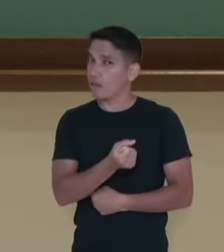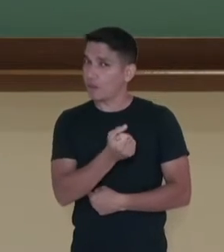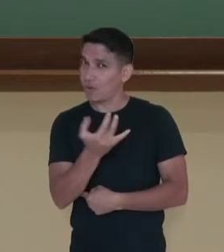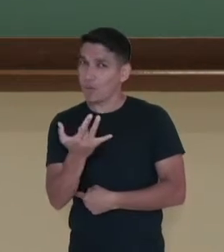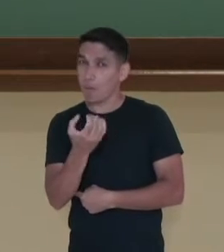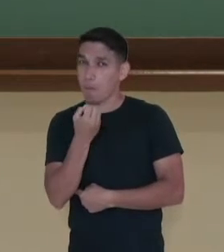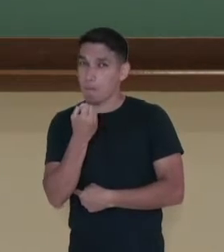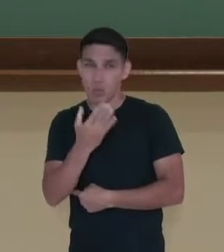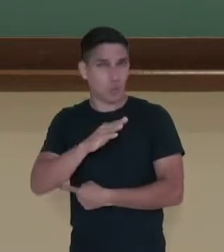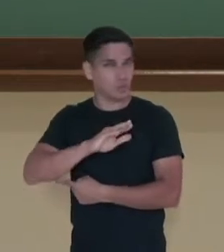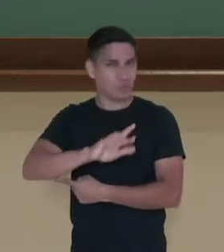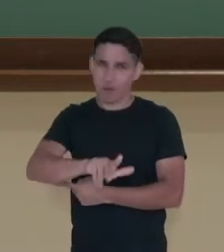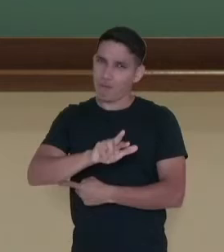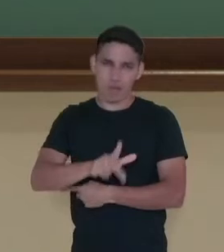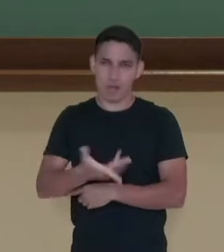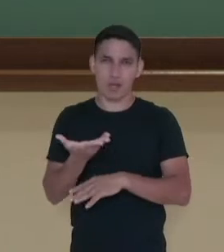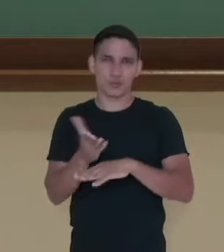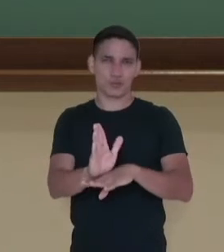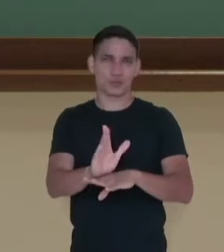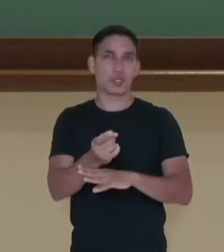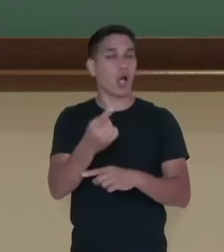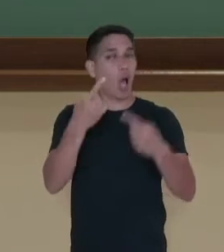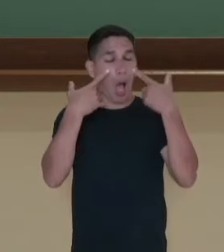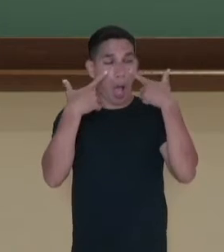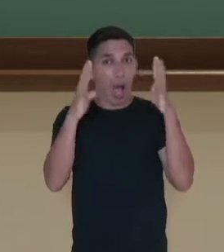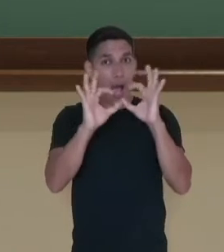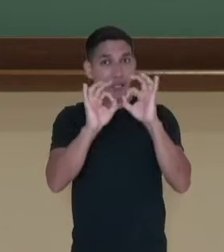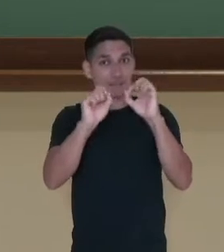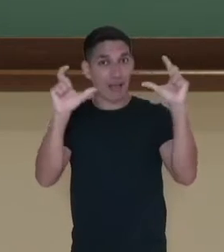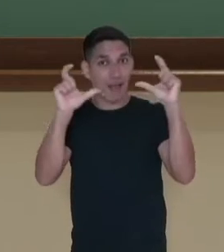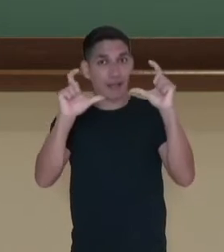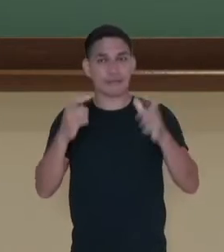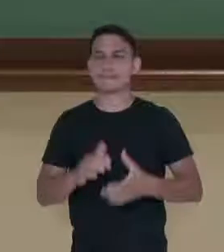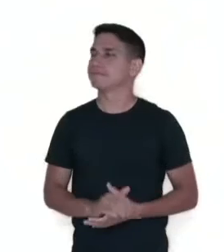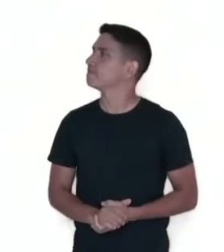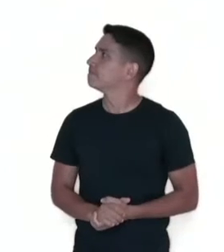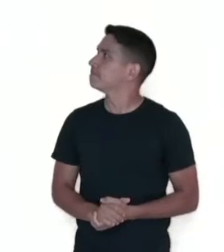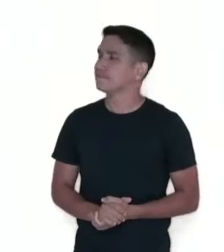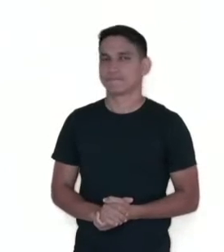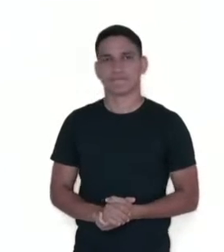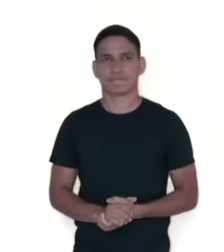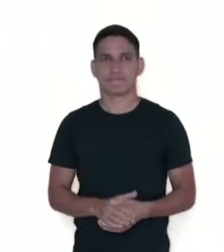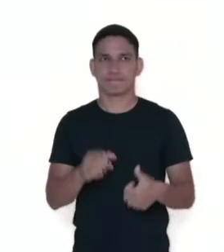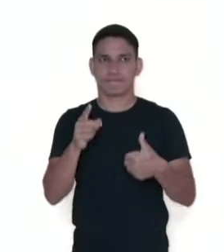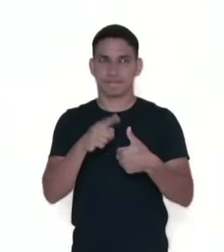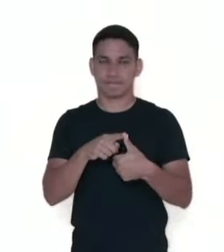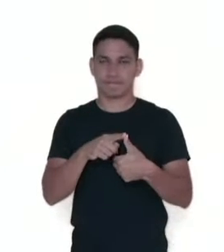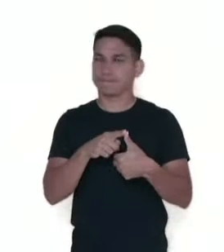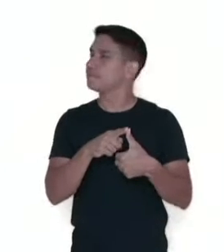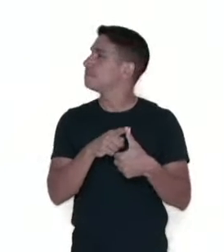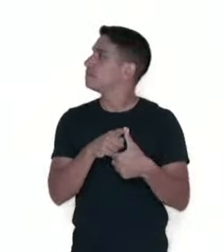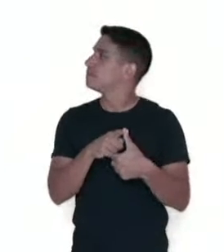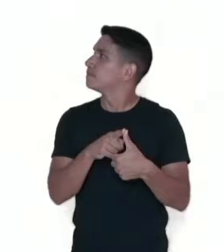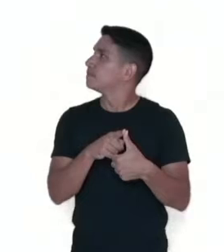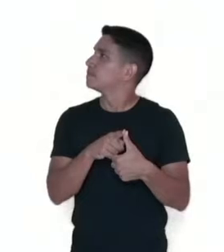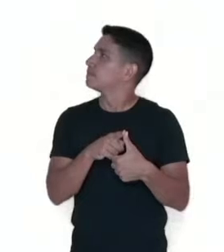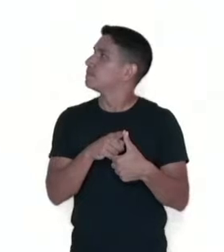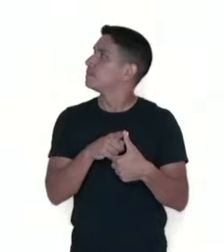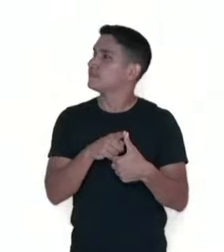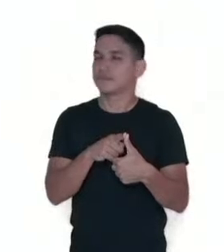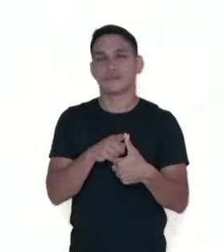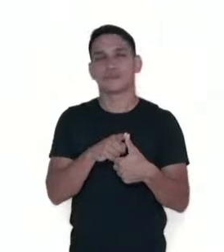são saudáveis. Presta atenção aqui. Comer rápido, tá?